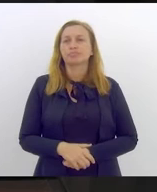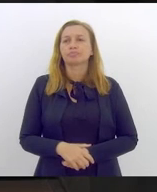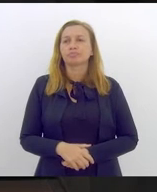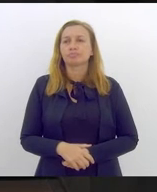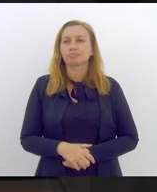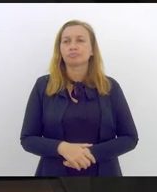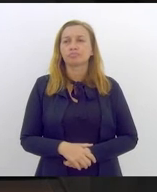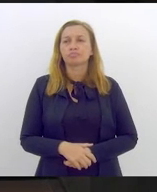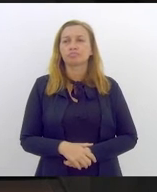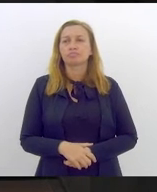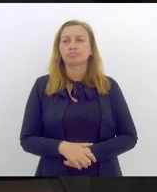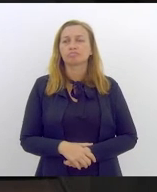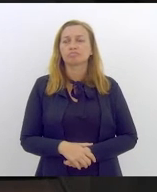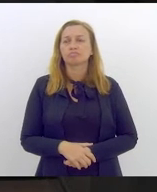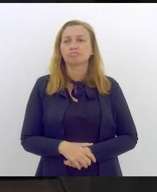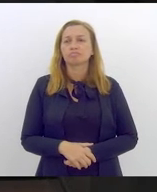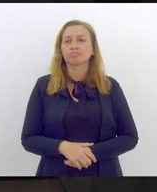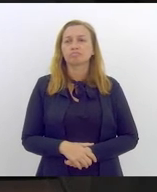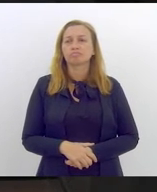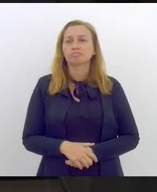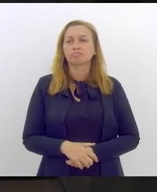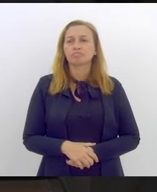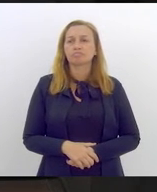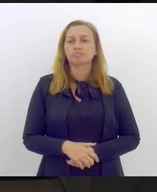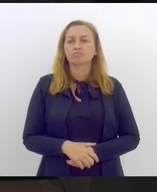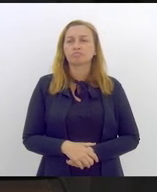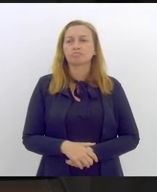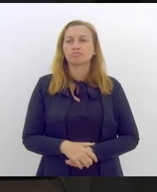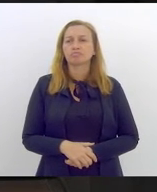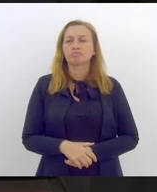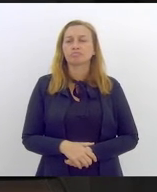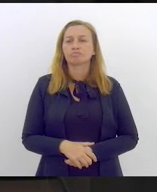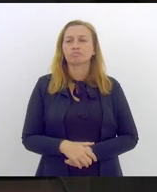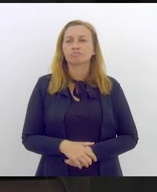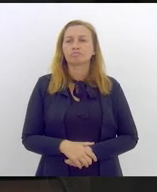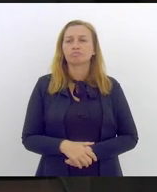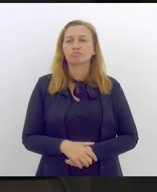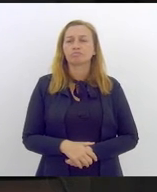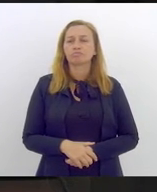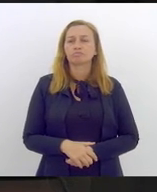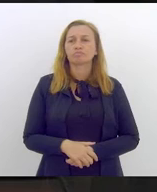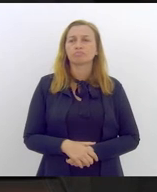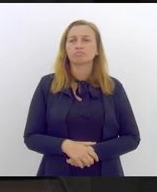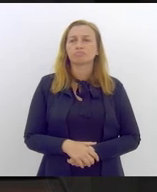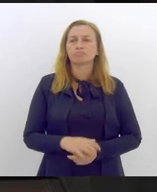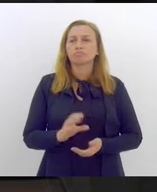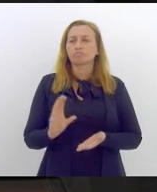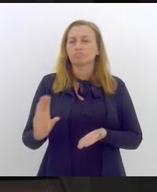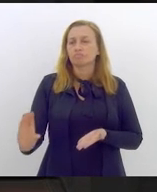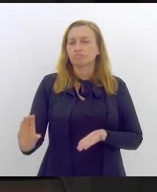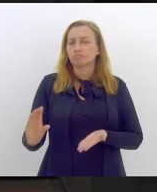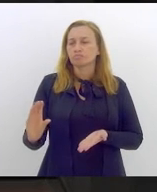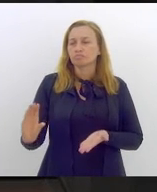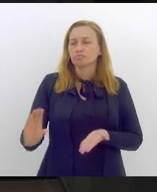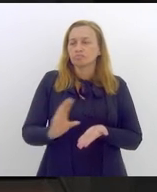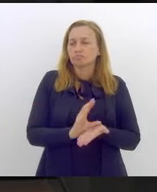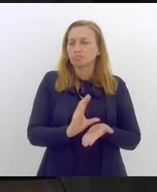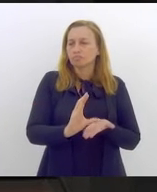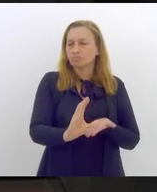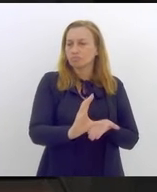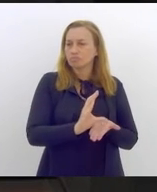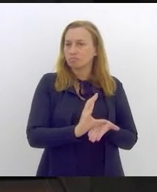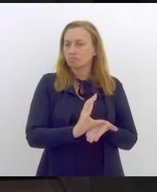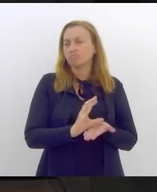que foi a complementação de ingresso de recursos referentes